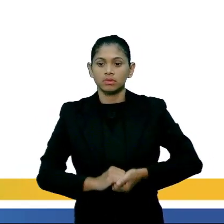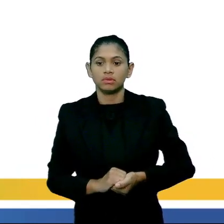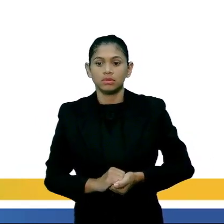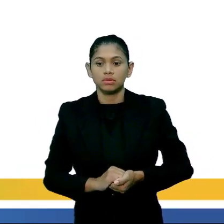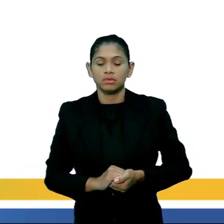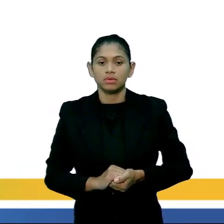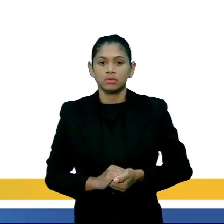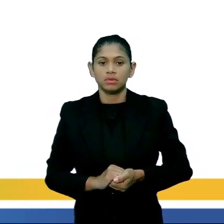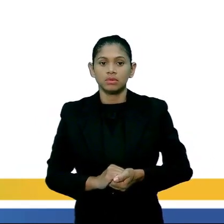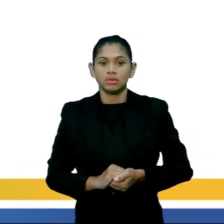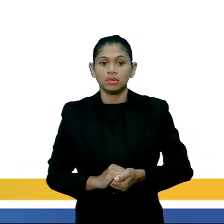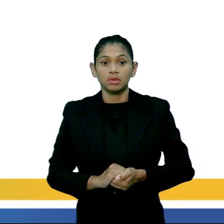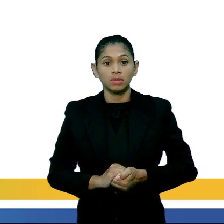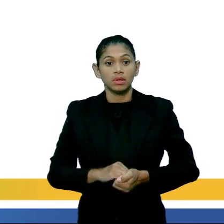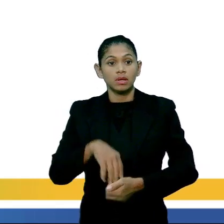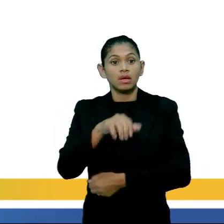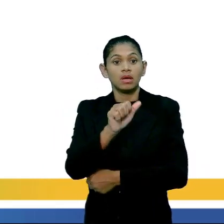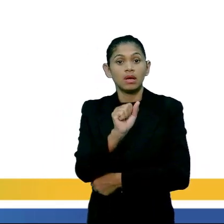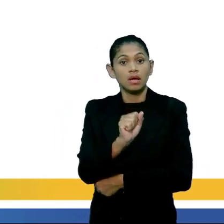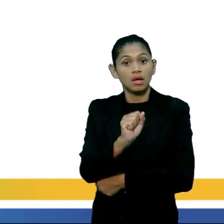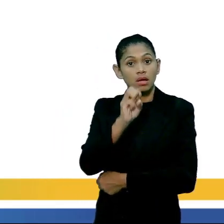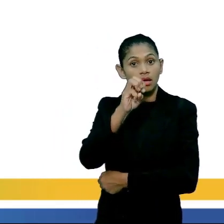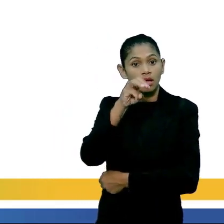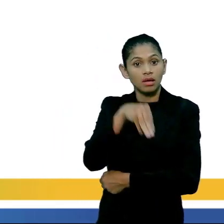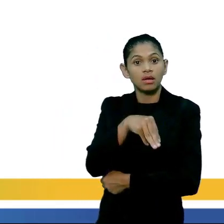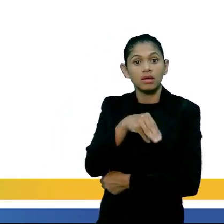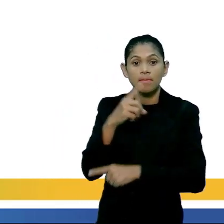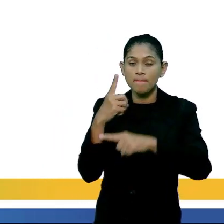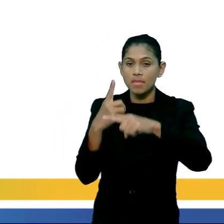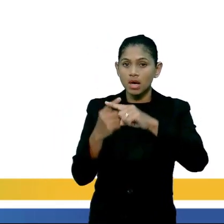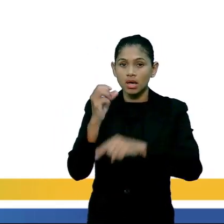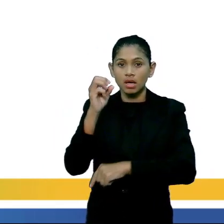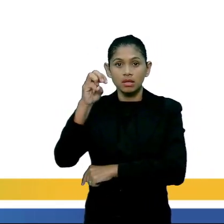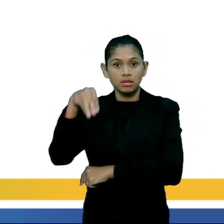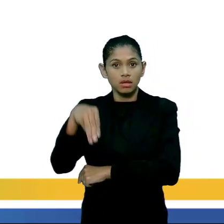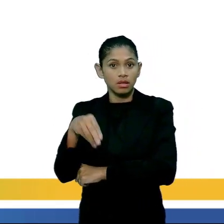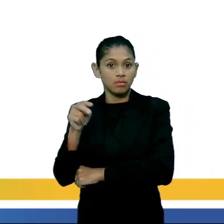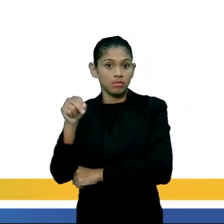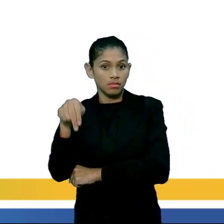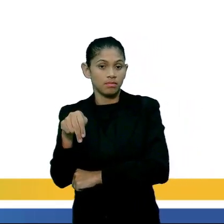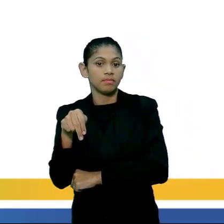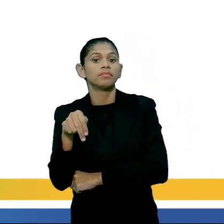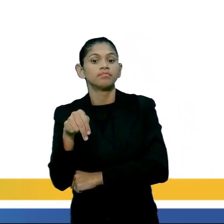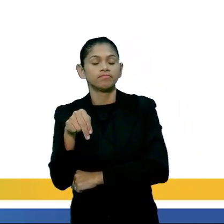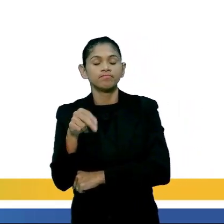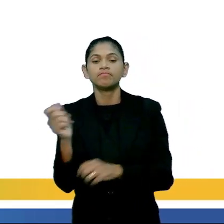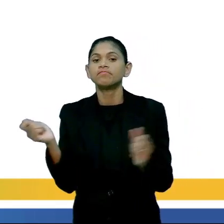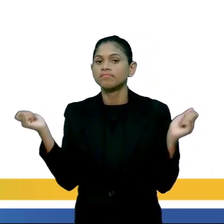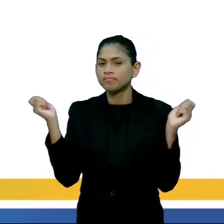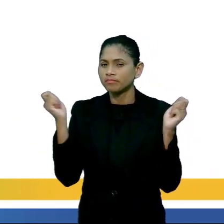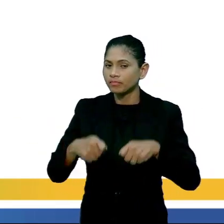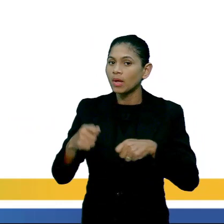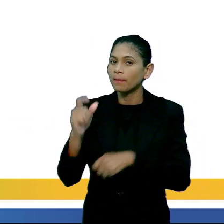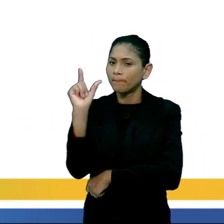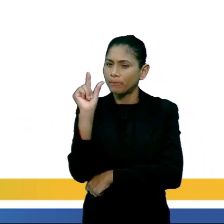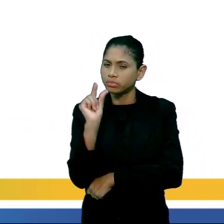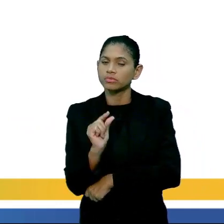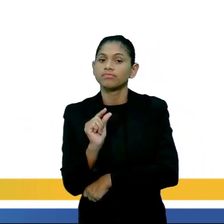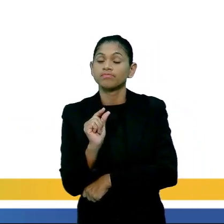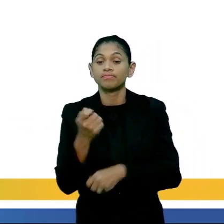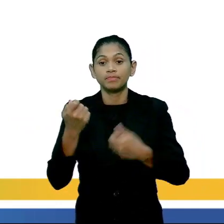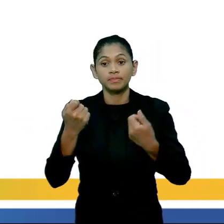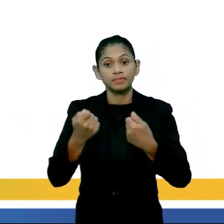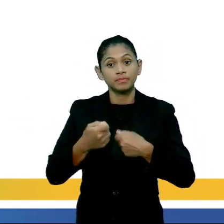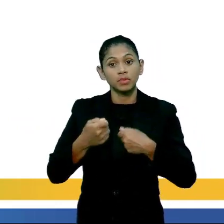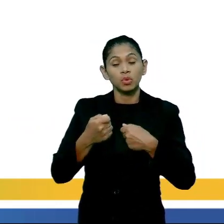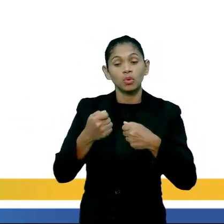Para que a medida de AM mais AN seja a menor possível, os pontos A, M e N